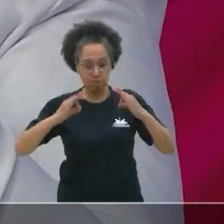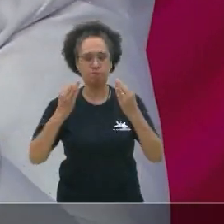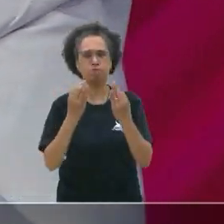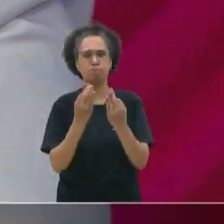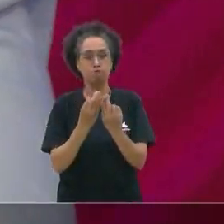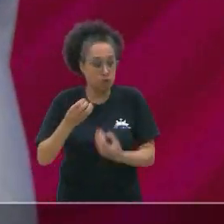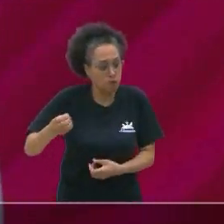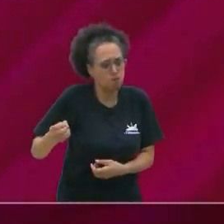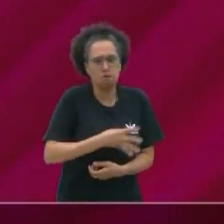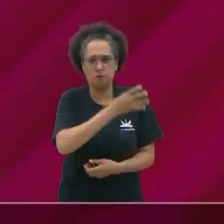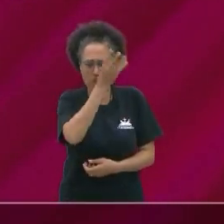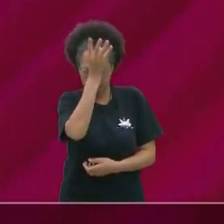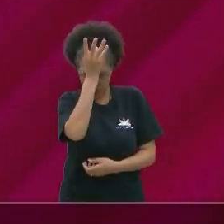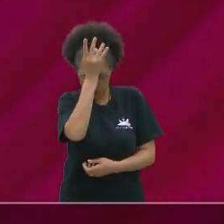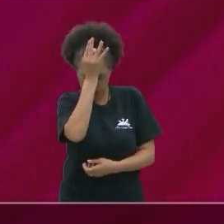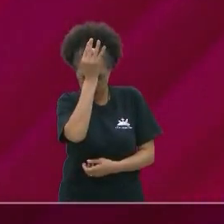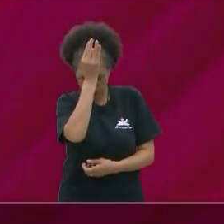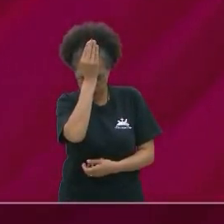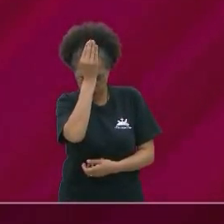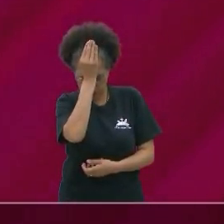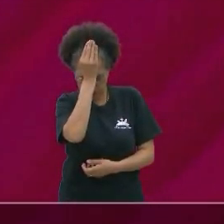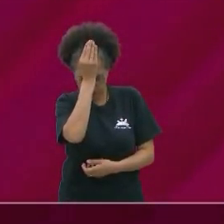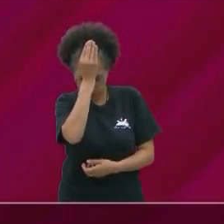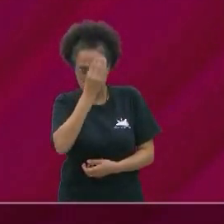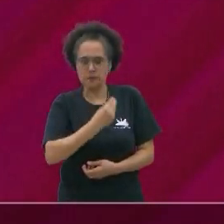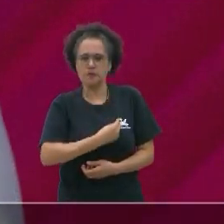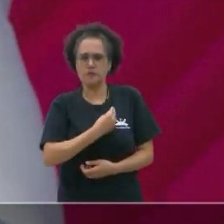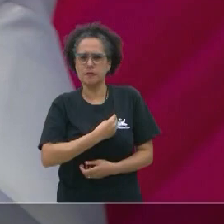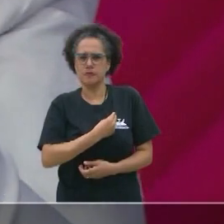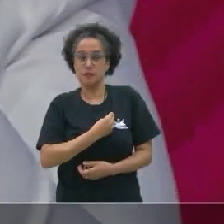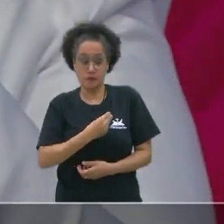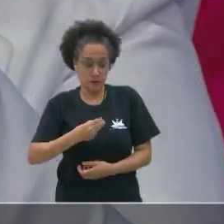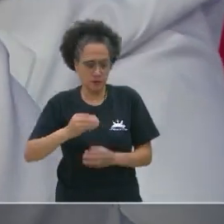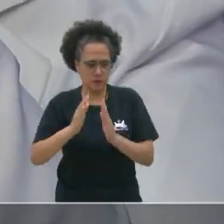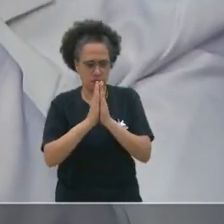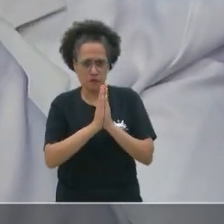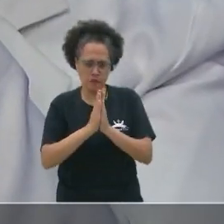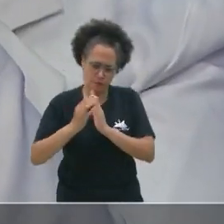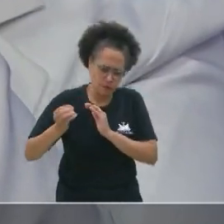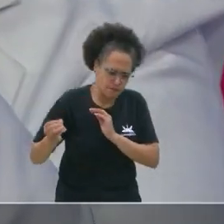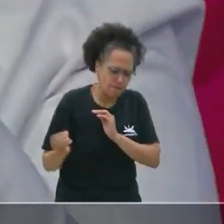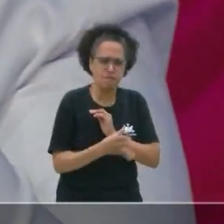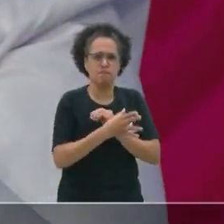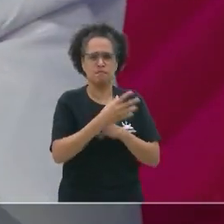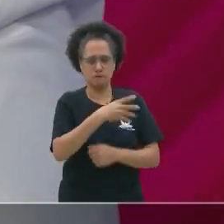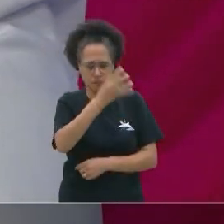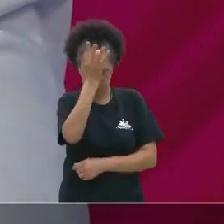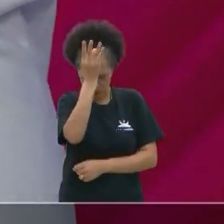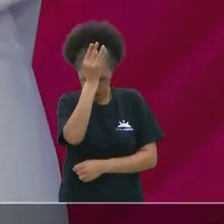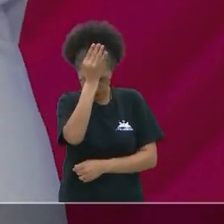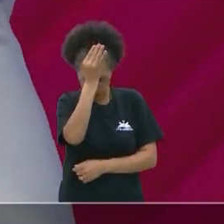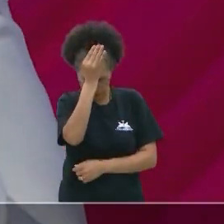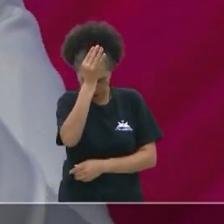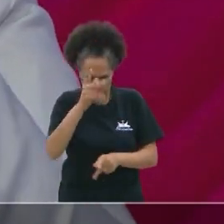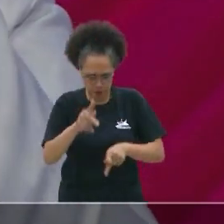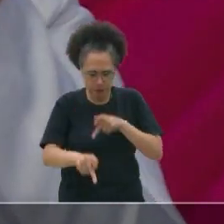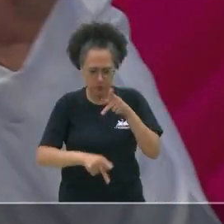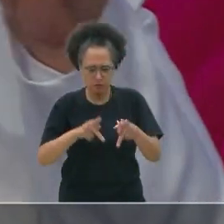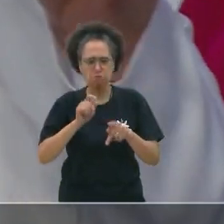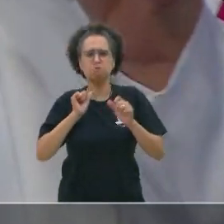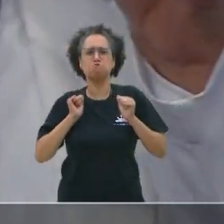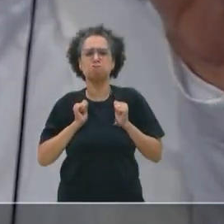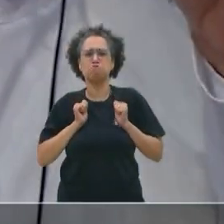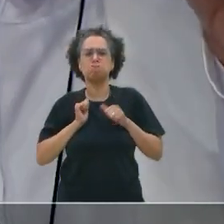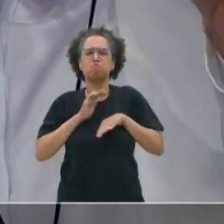novo Pentecostes, Senhor, na nossa vida de oração. Tira o Teu povo da morbidão. Tira o Teu povo, Senhor,